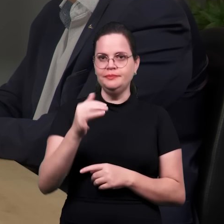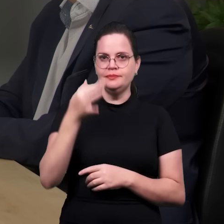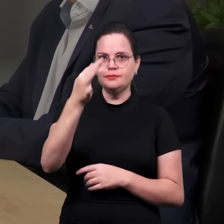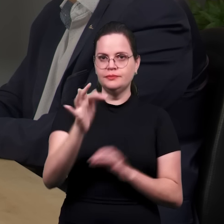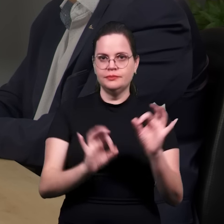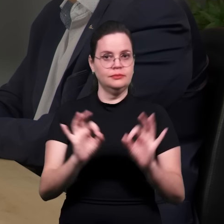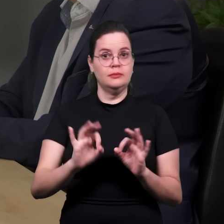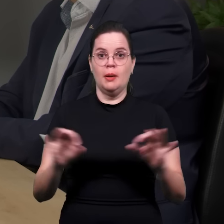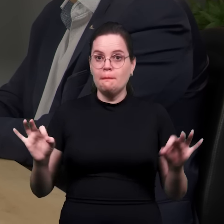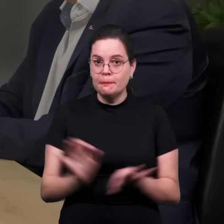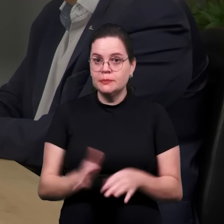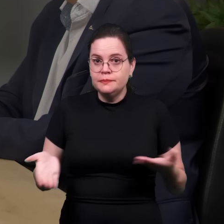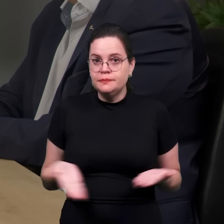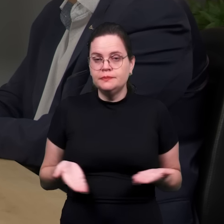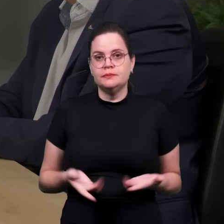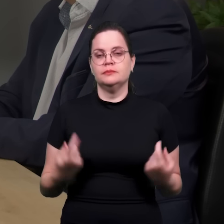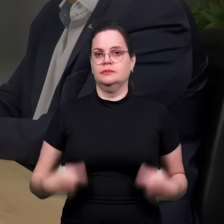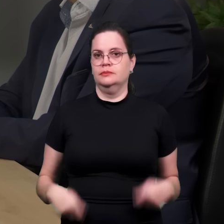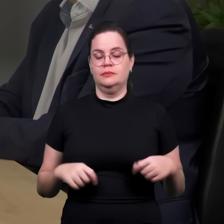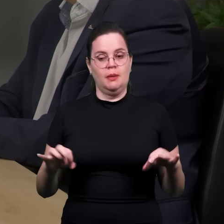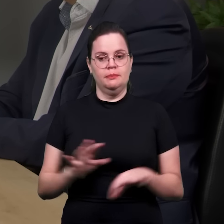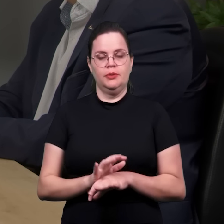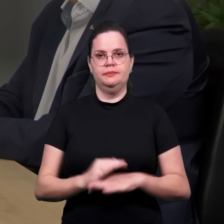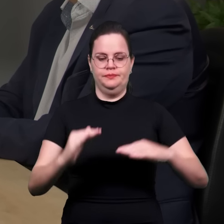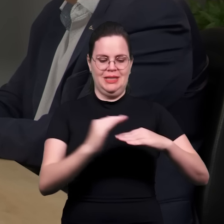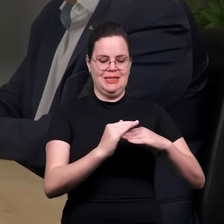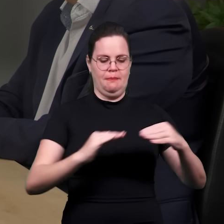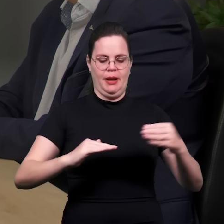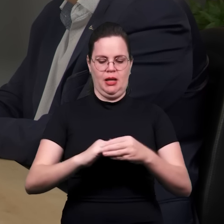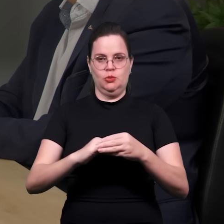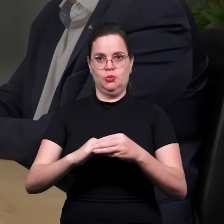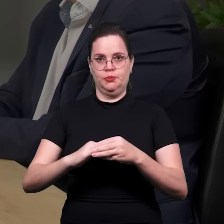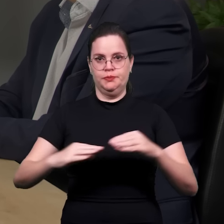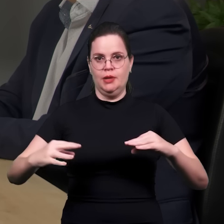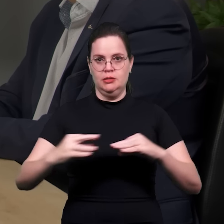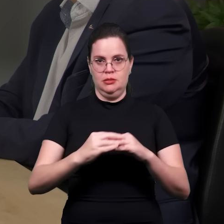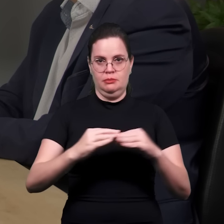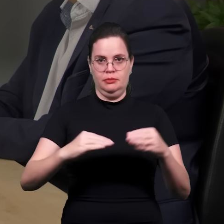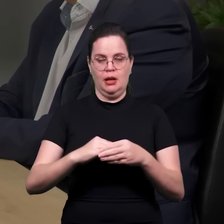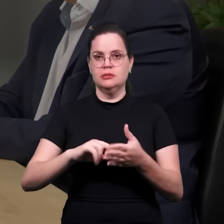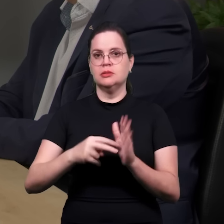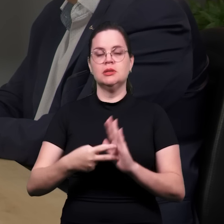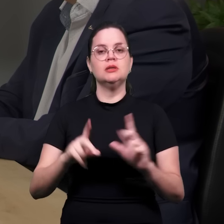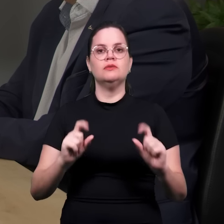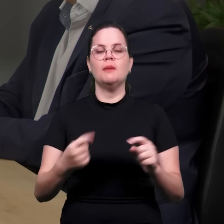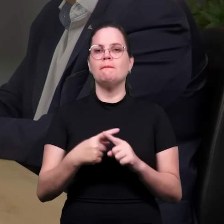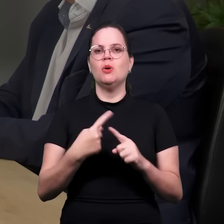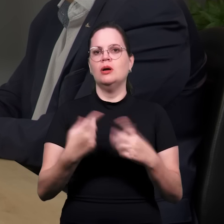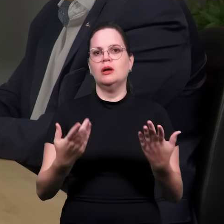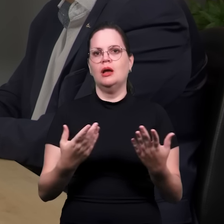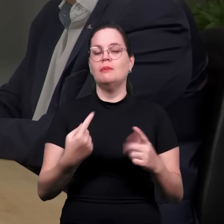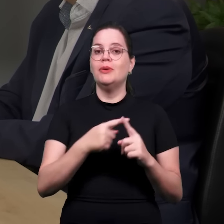Lombos cingidos é prontidão para a saída. Sapato nos pés, era noite. Por que o sapato nos pés,